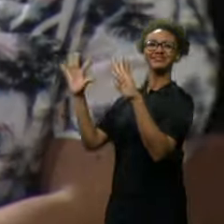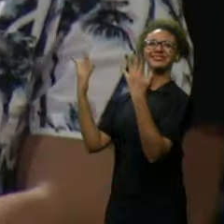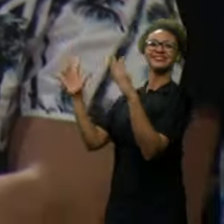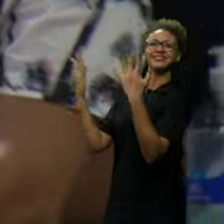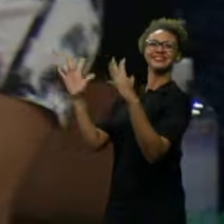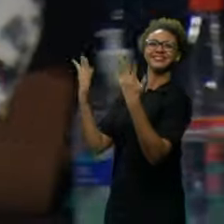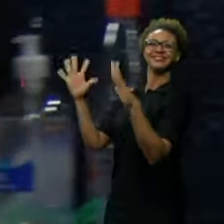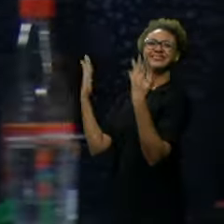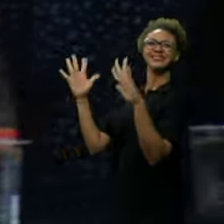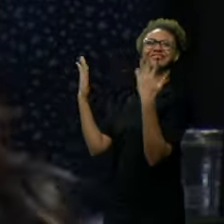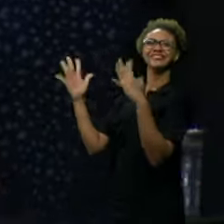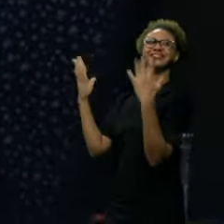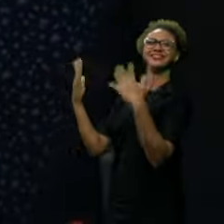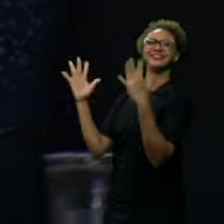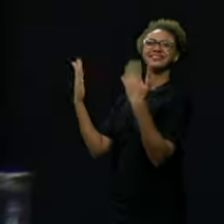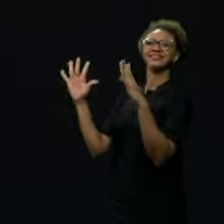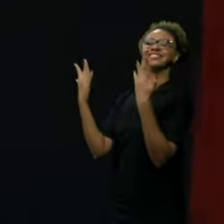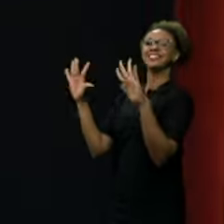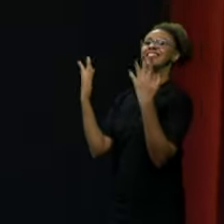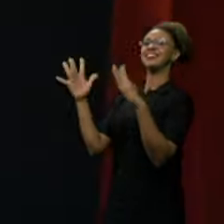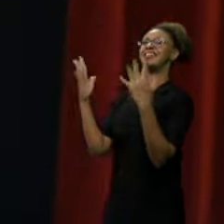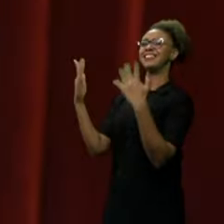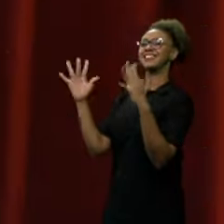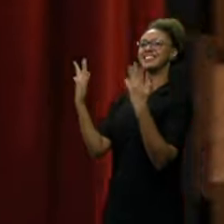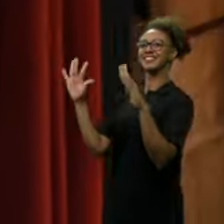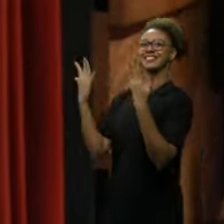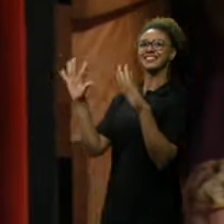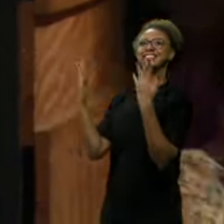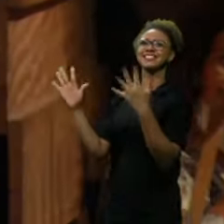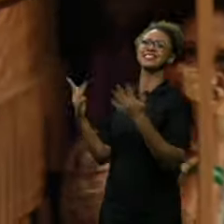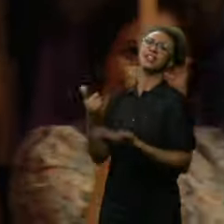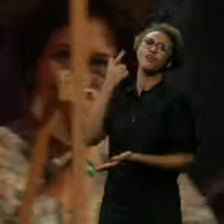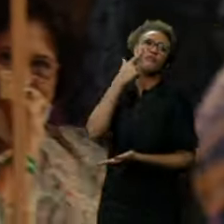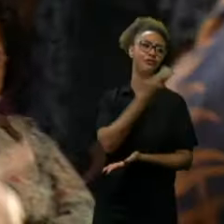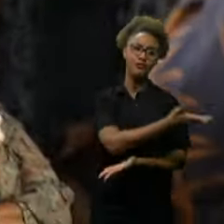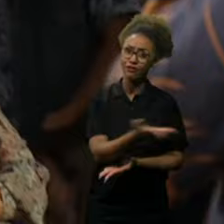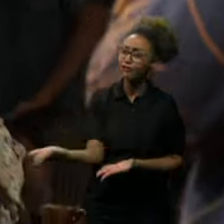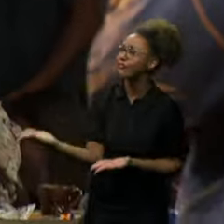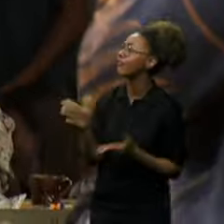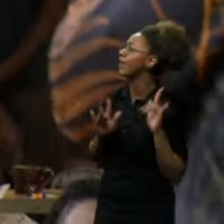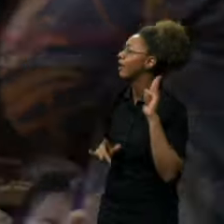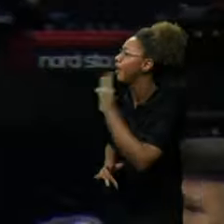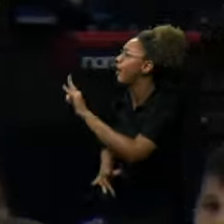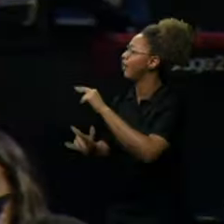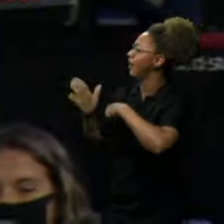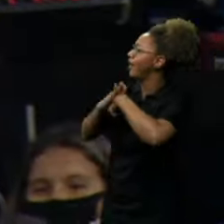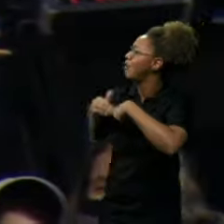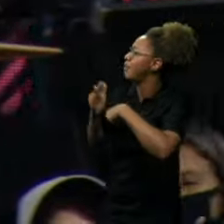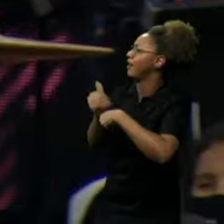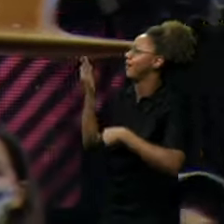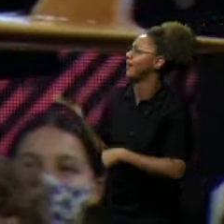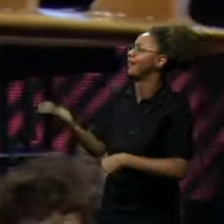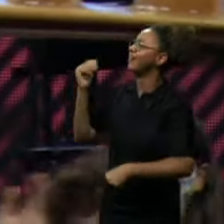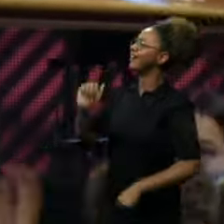e você viu carinho dessa igreja por você